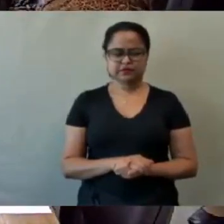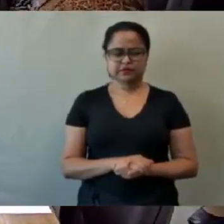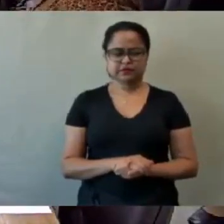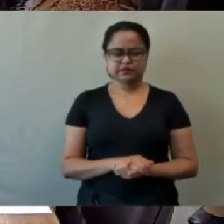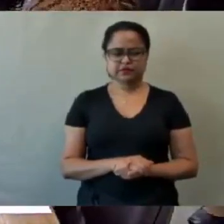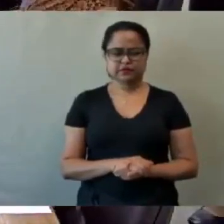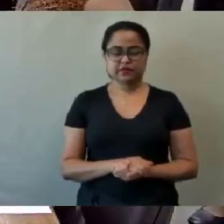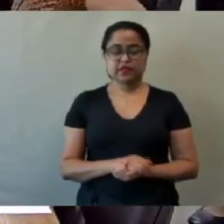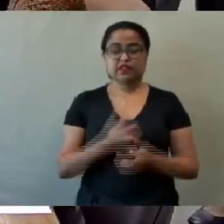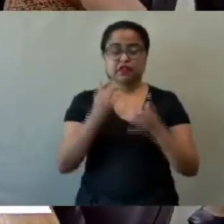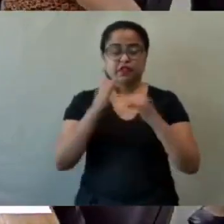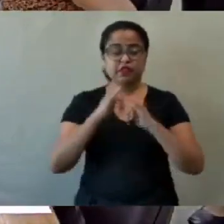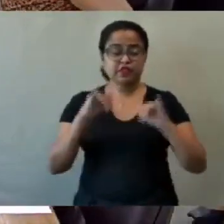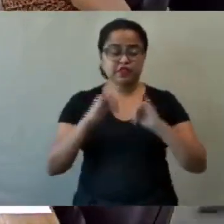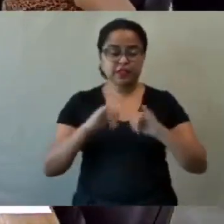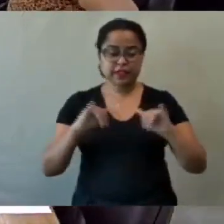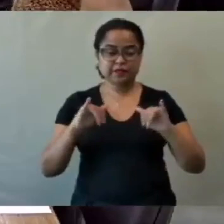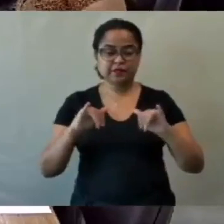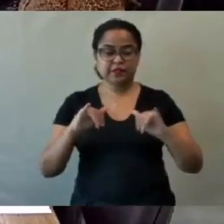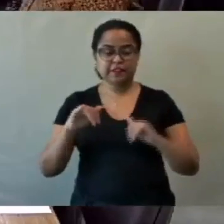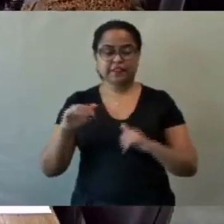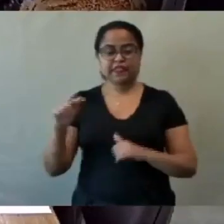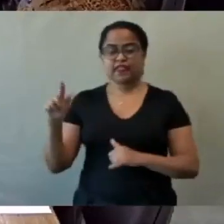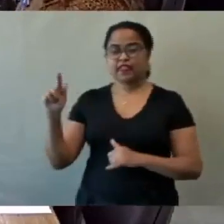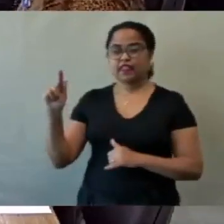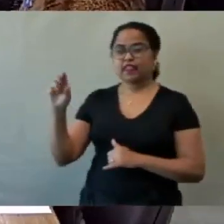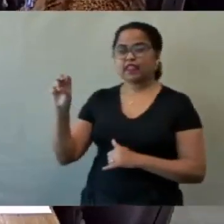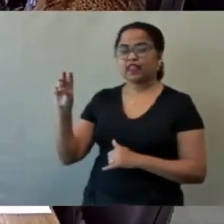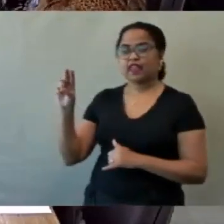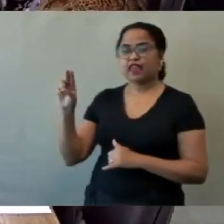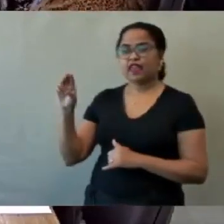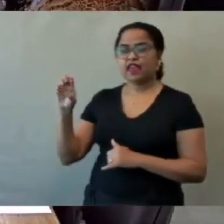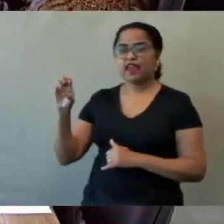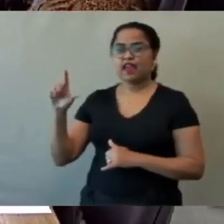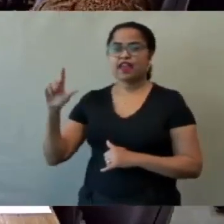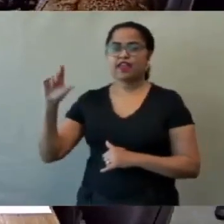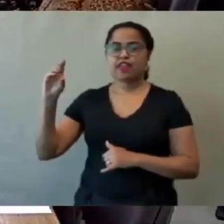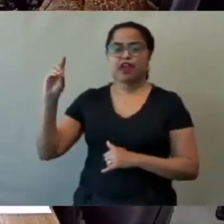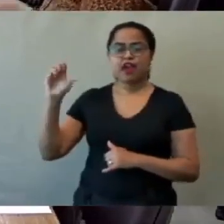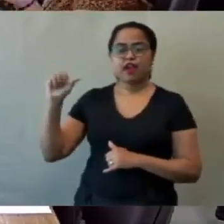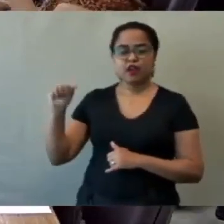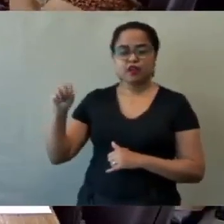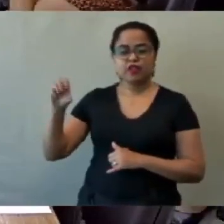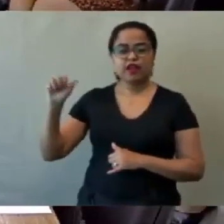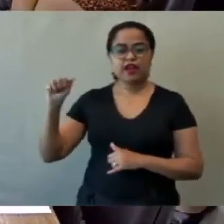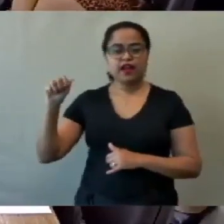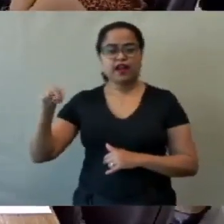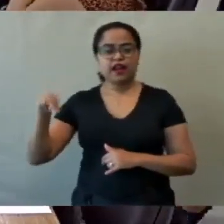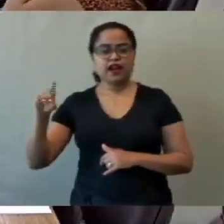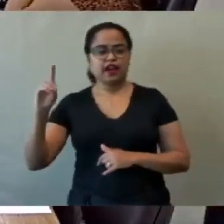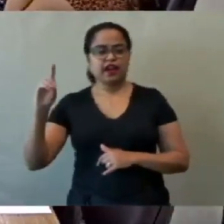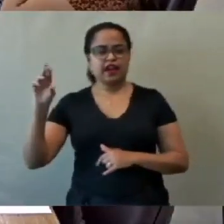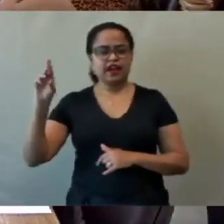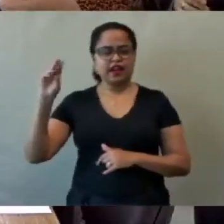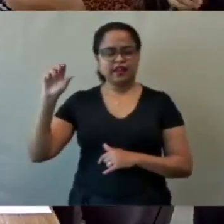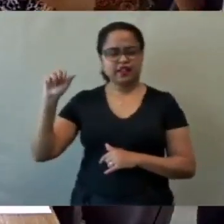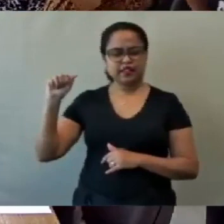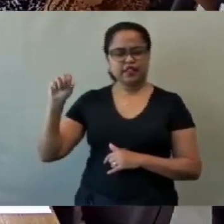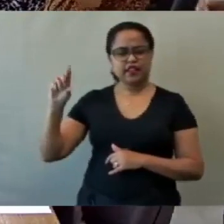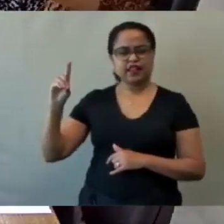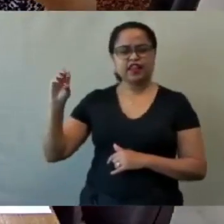Zequia Gelda Andrade, da Confederação Nacional de Educação, está online com a